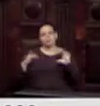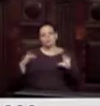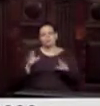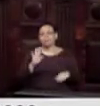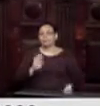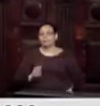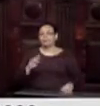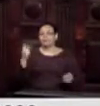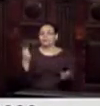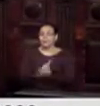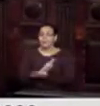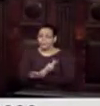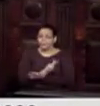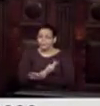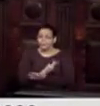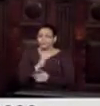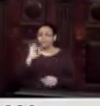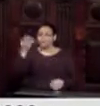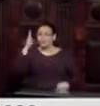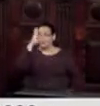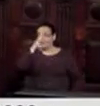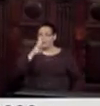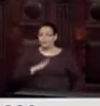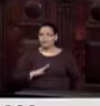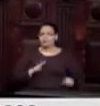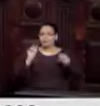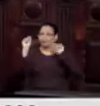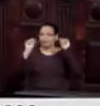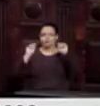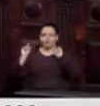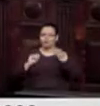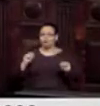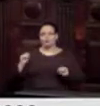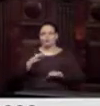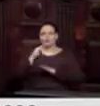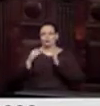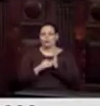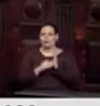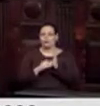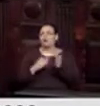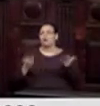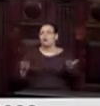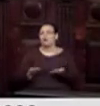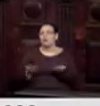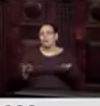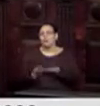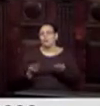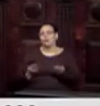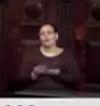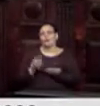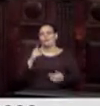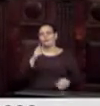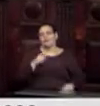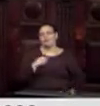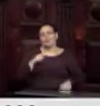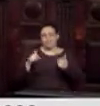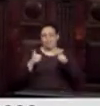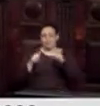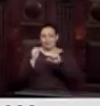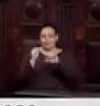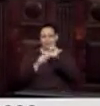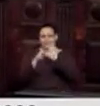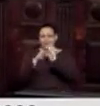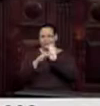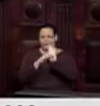Mas aconteceu no Brasil inteiro. Agora, a reforma trabalhista está aprovada